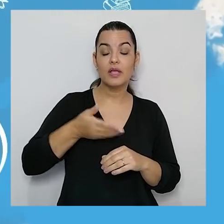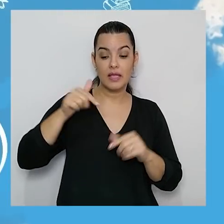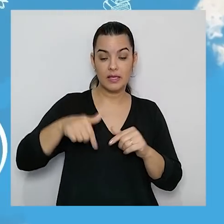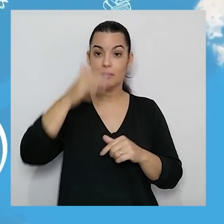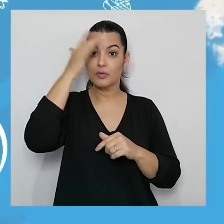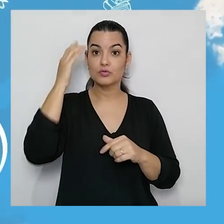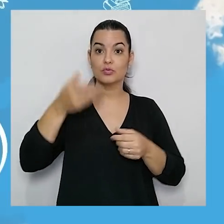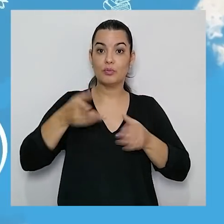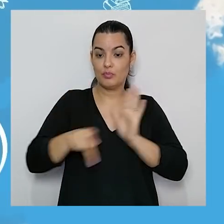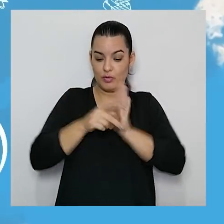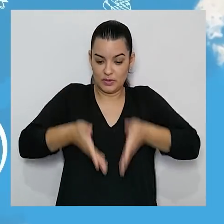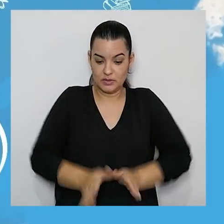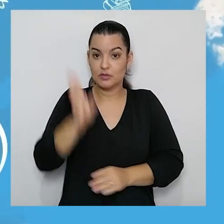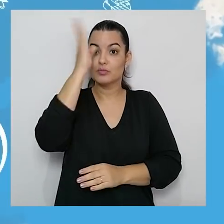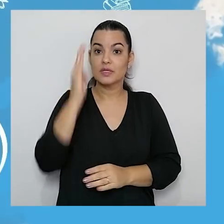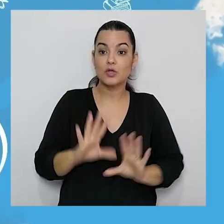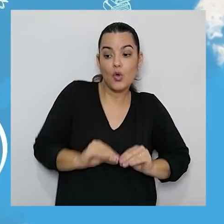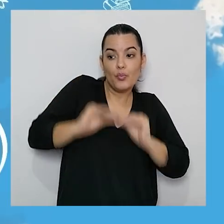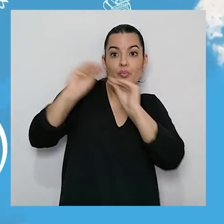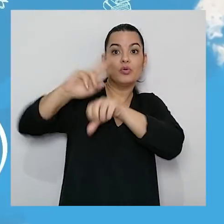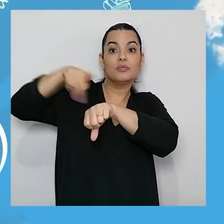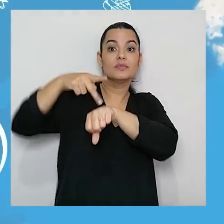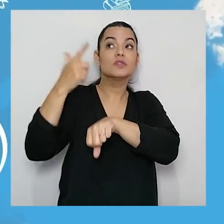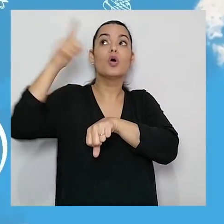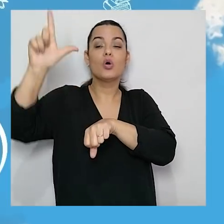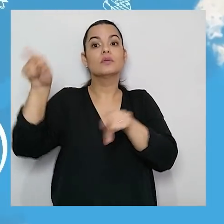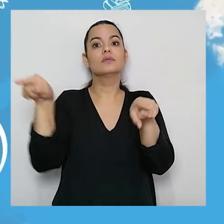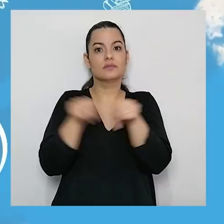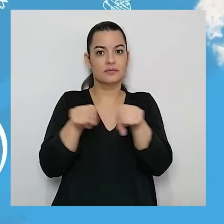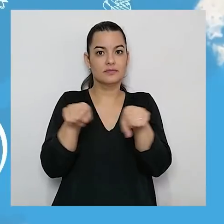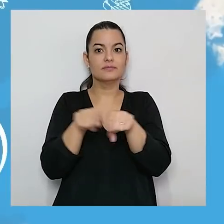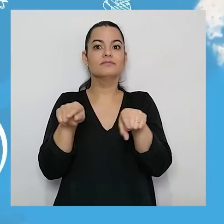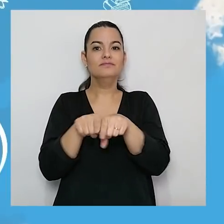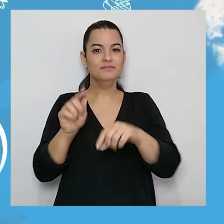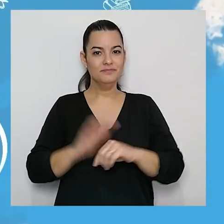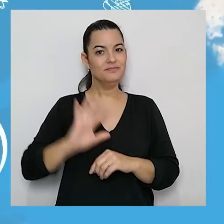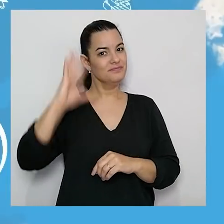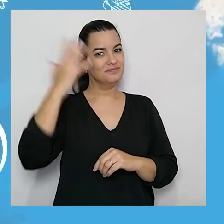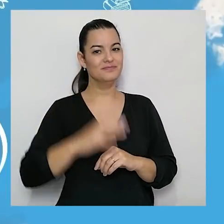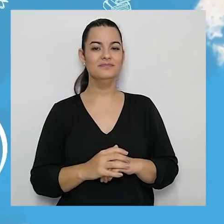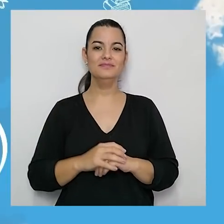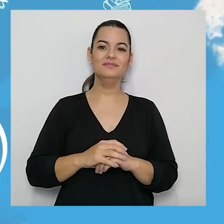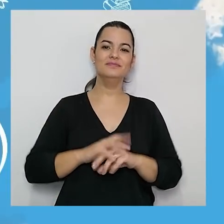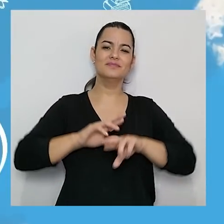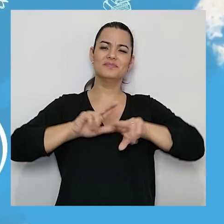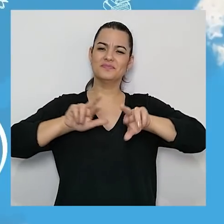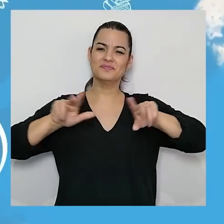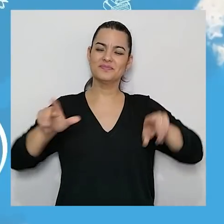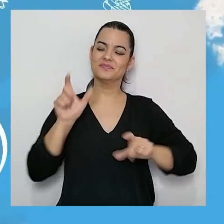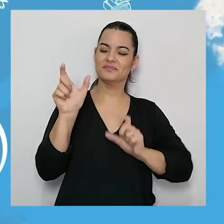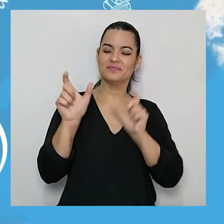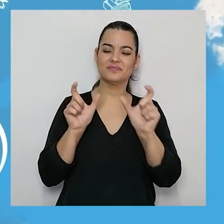é muito grande. Então, tudo isso causa essa variação aí de termos, de palavras. Nós